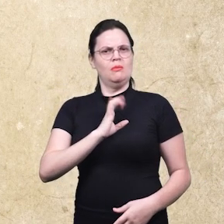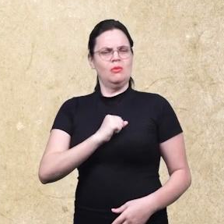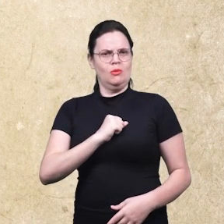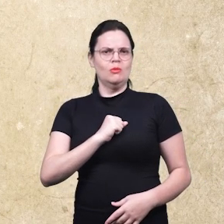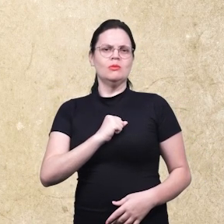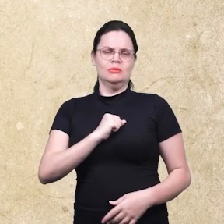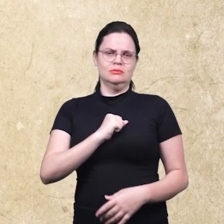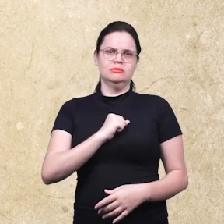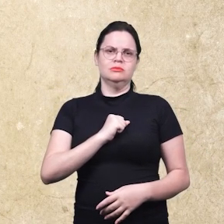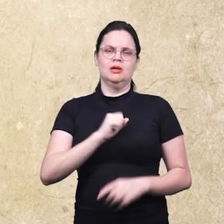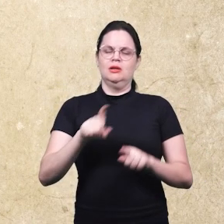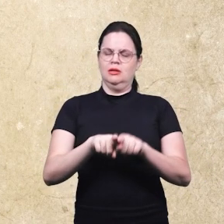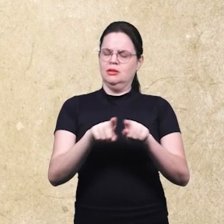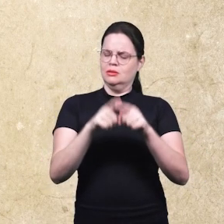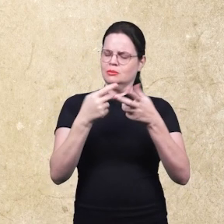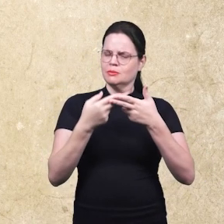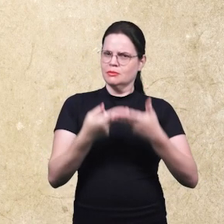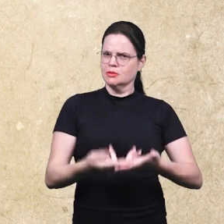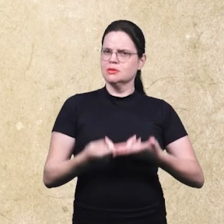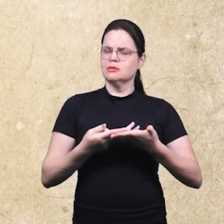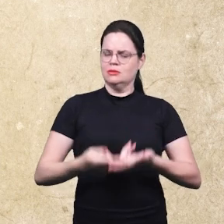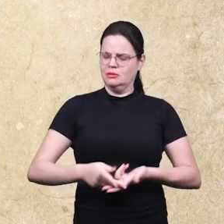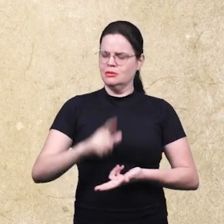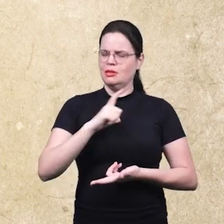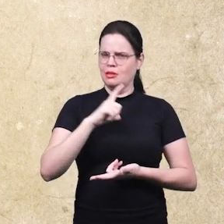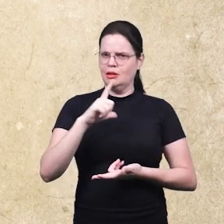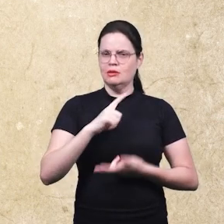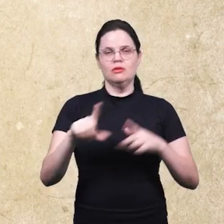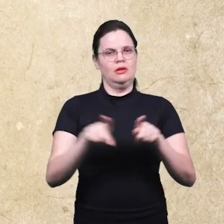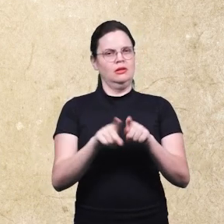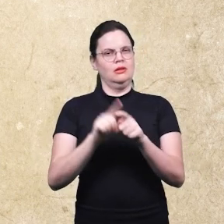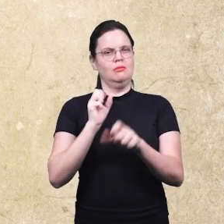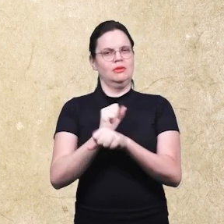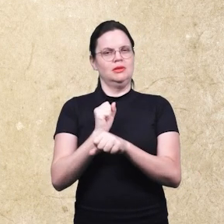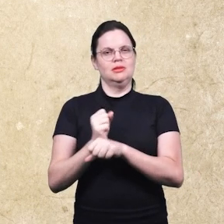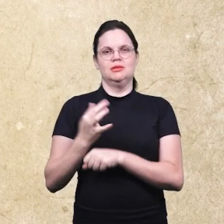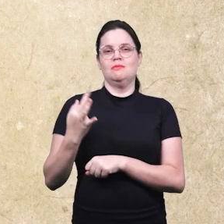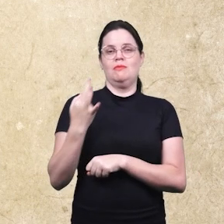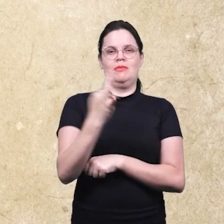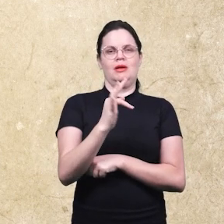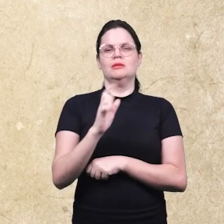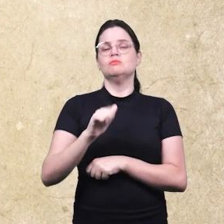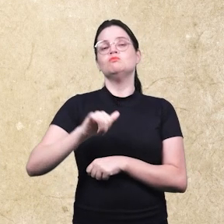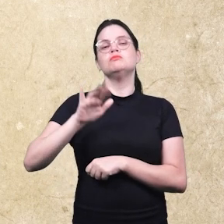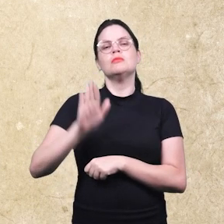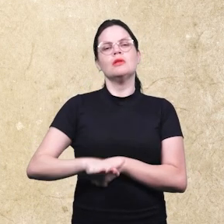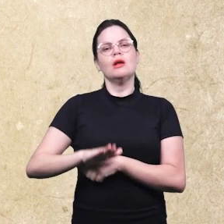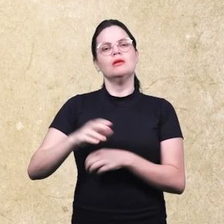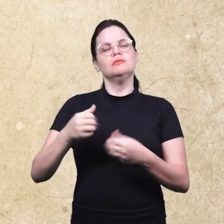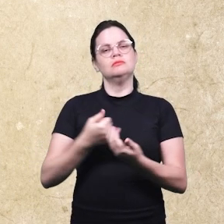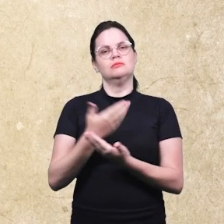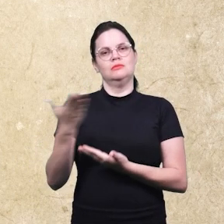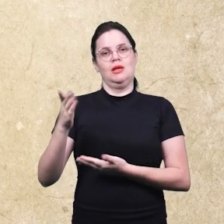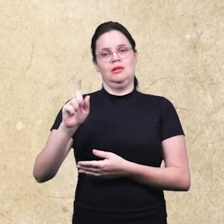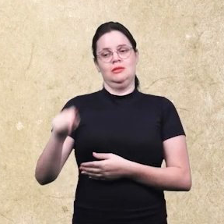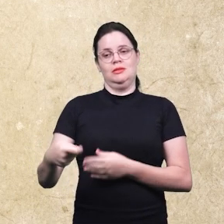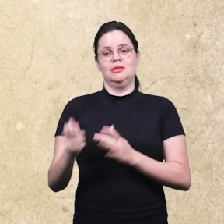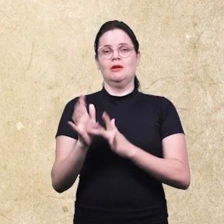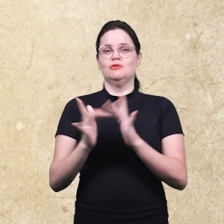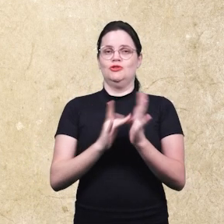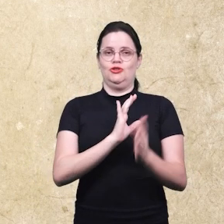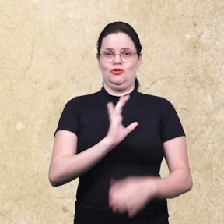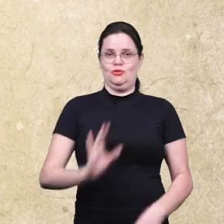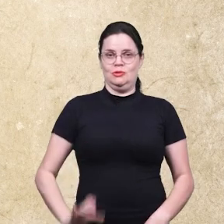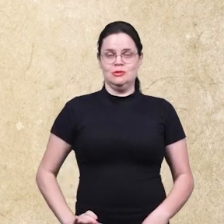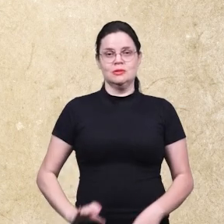né? E da paciência, da esperança em nosso Senhor Jesus Cristo,